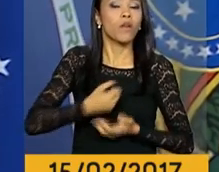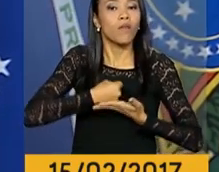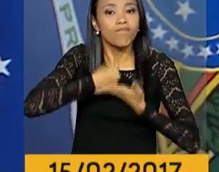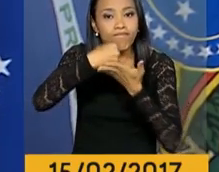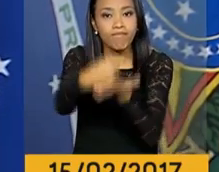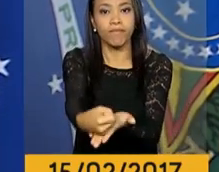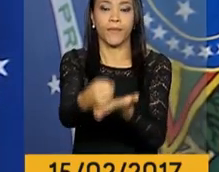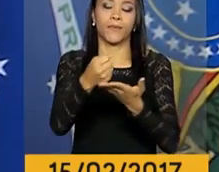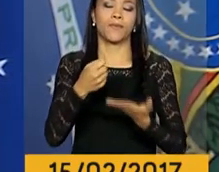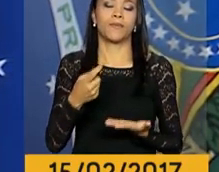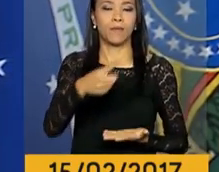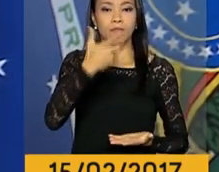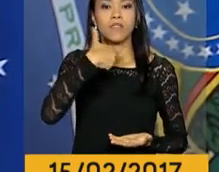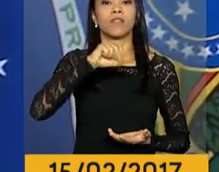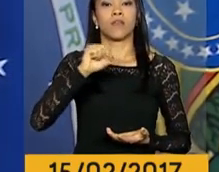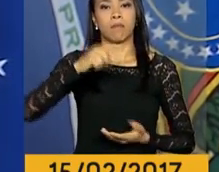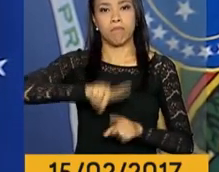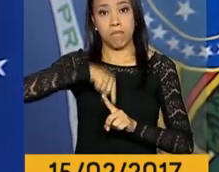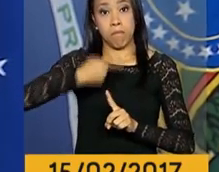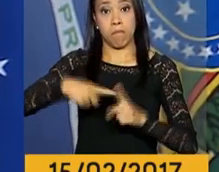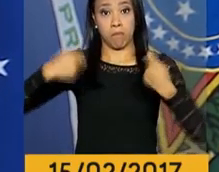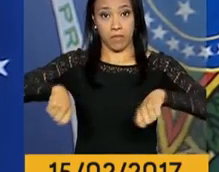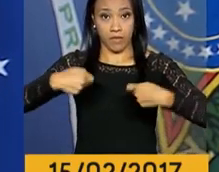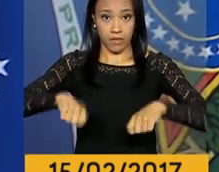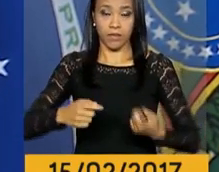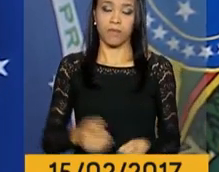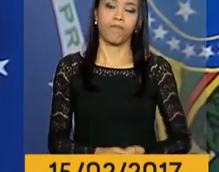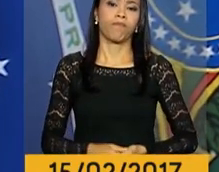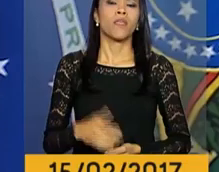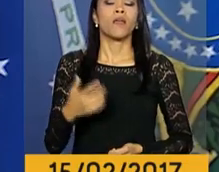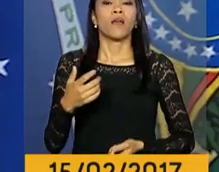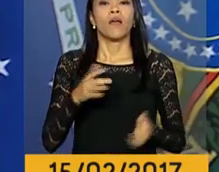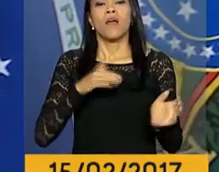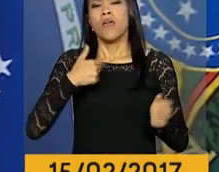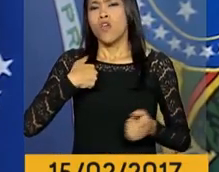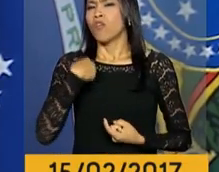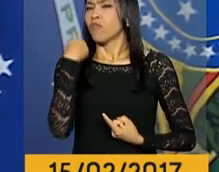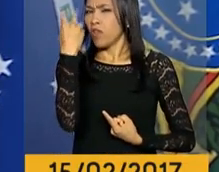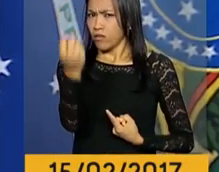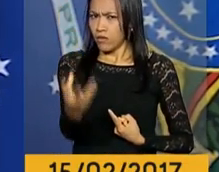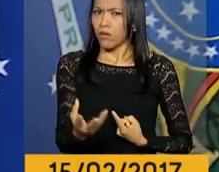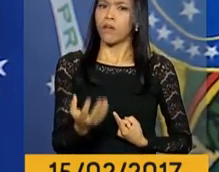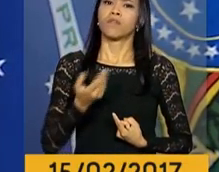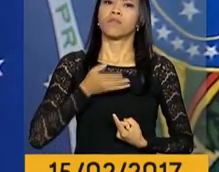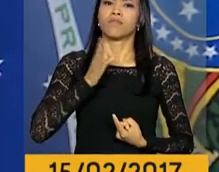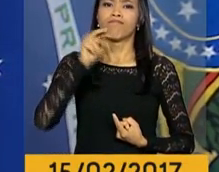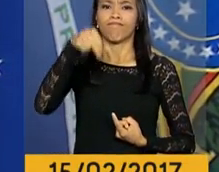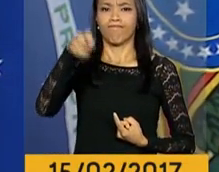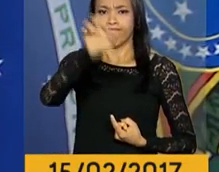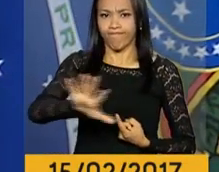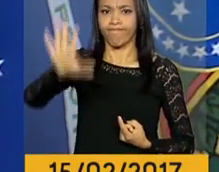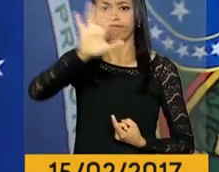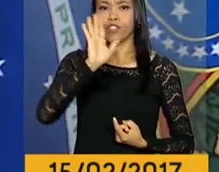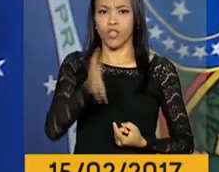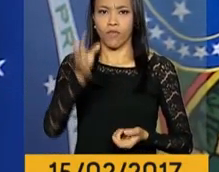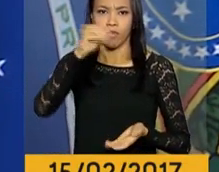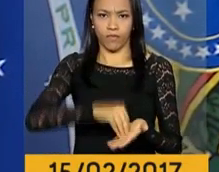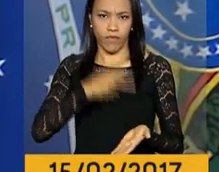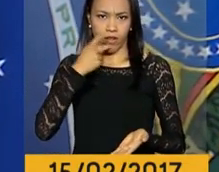mais eh necessitam. Eu tenho feito muitas viagens à região, como aqui ficou registrado.